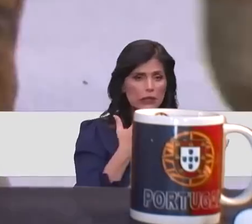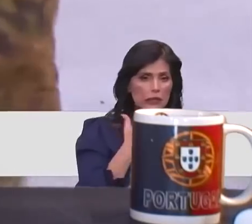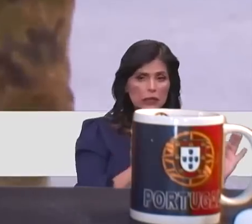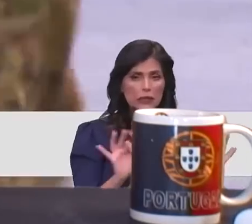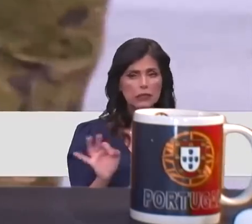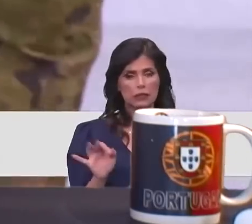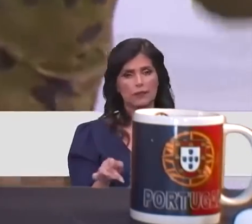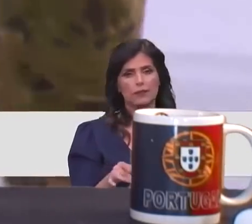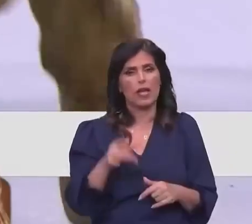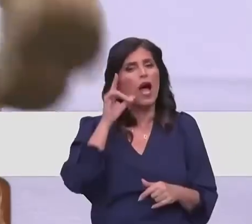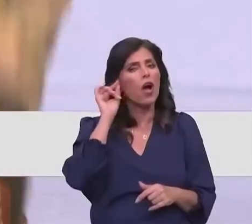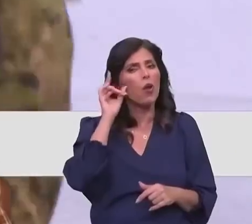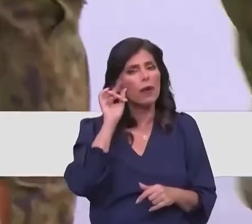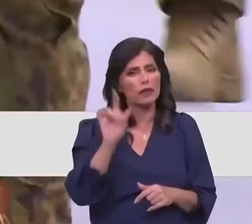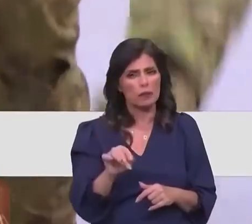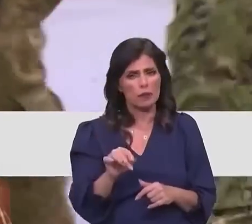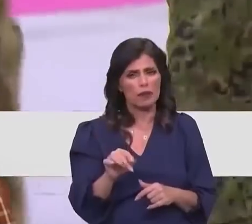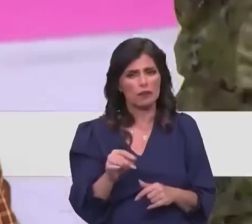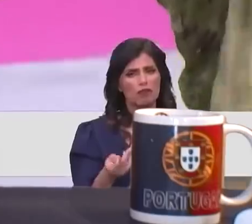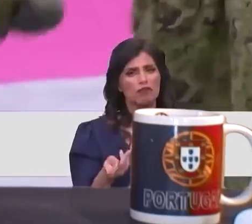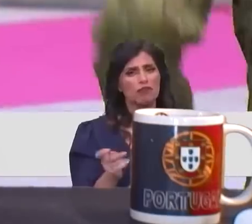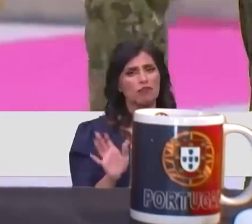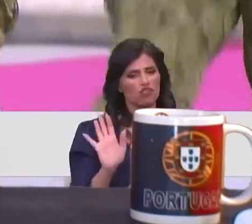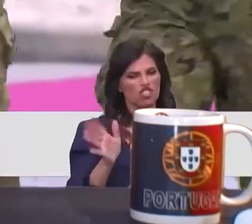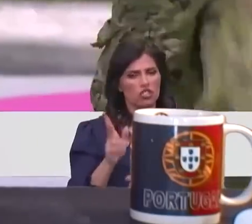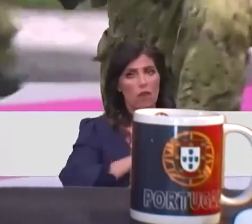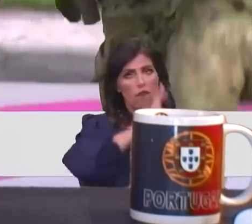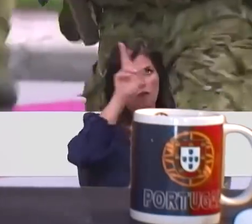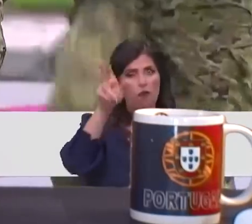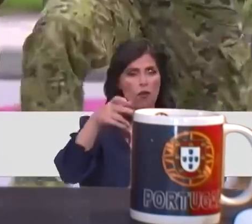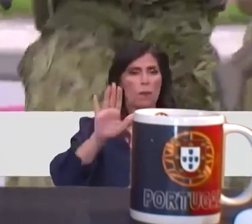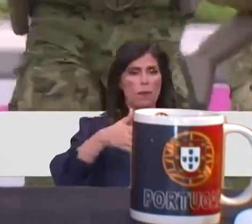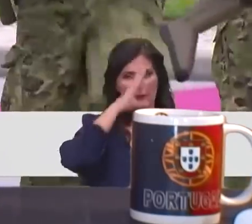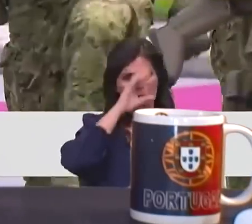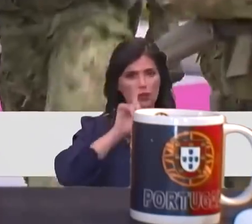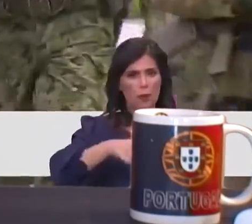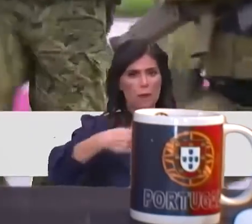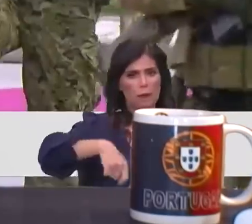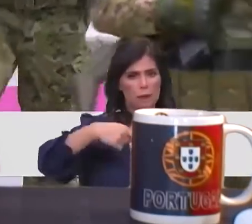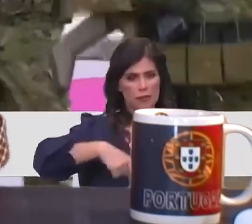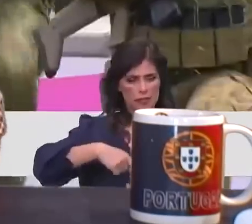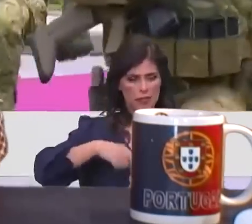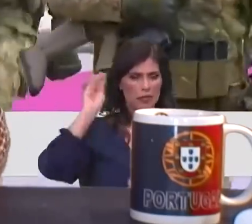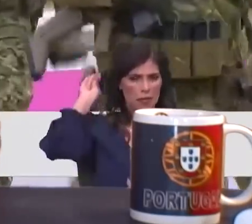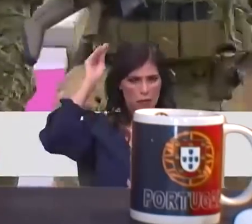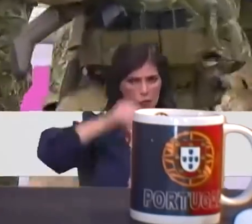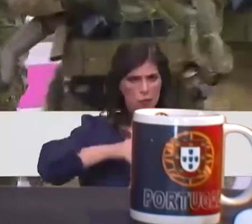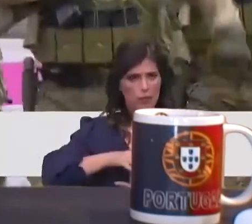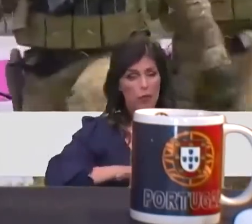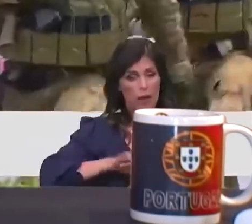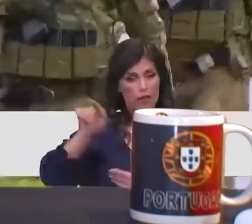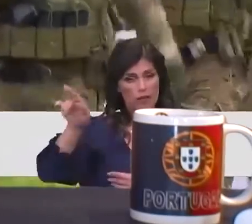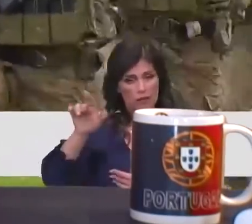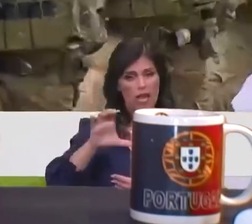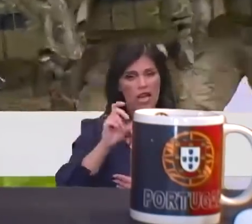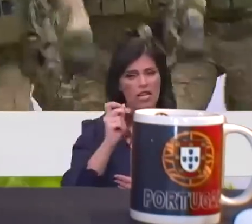ferrugem ainda é Fragata saía em placas de metro isto era o pai que me contava que foi marinheiro oito anos dizia João fomos buscar uma Fragata